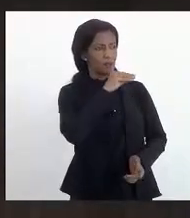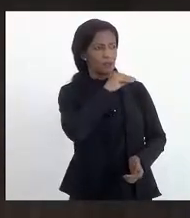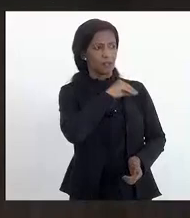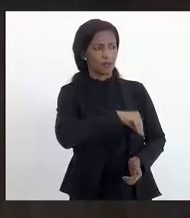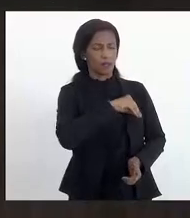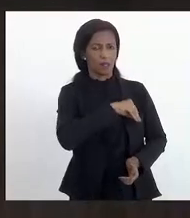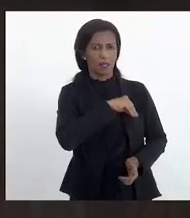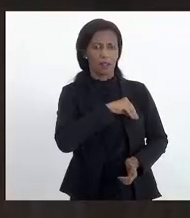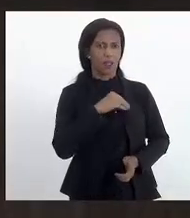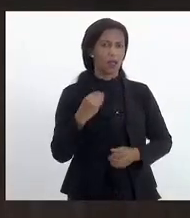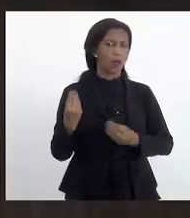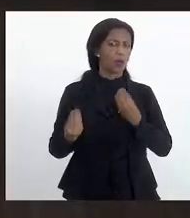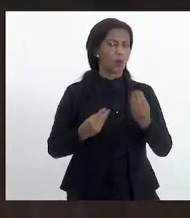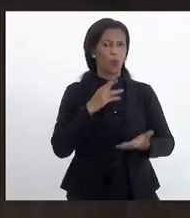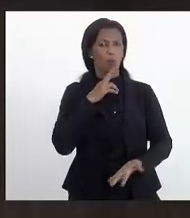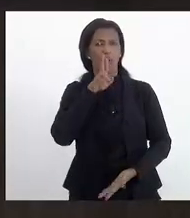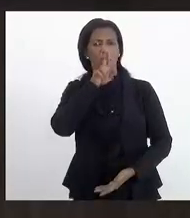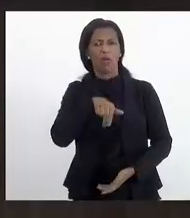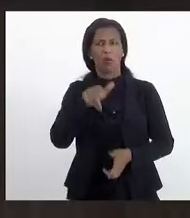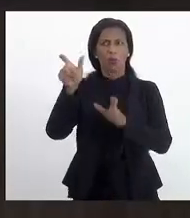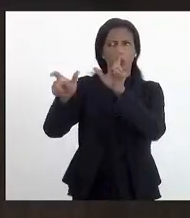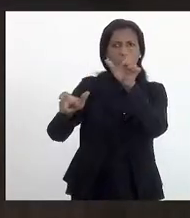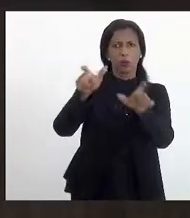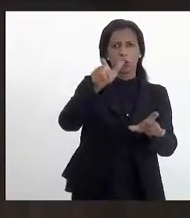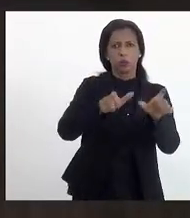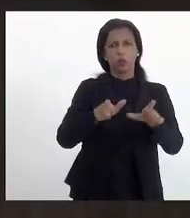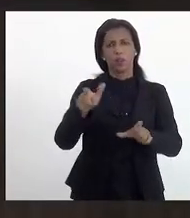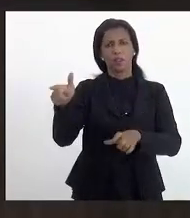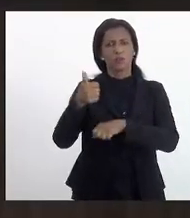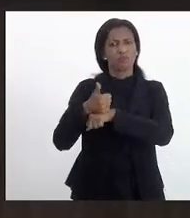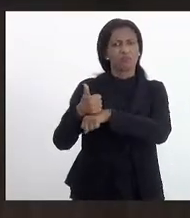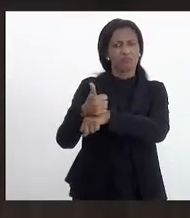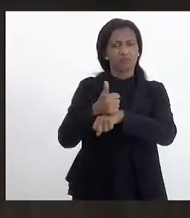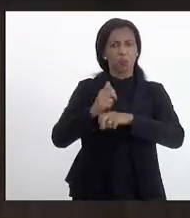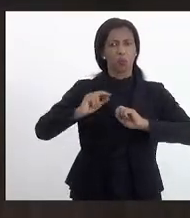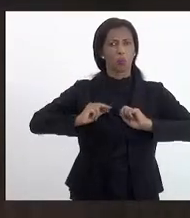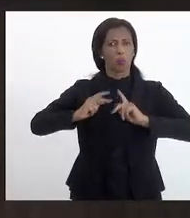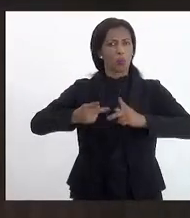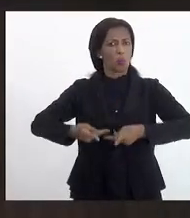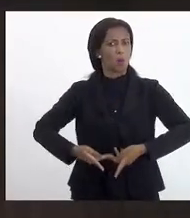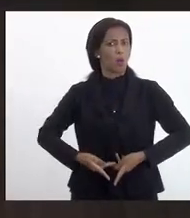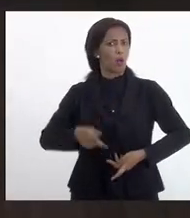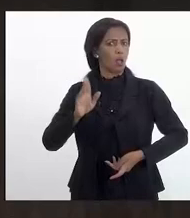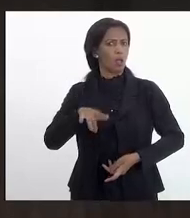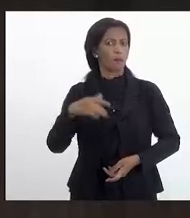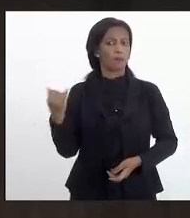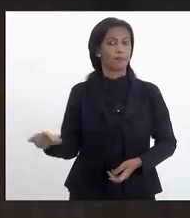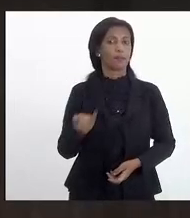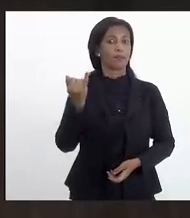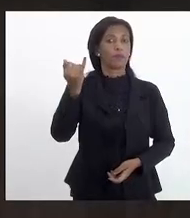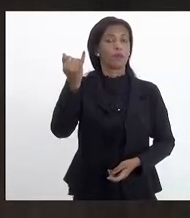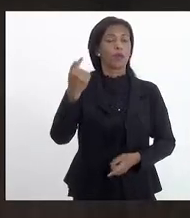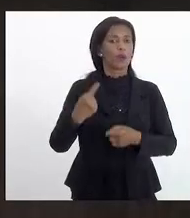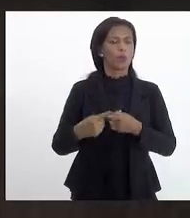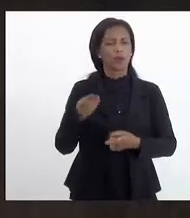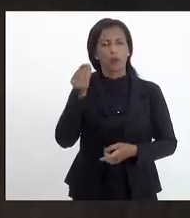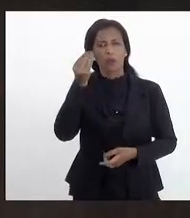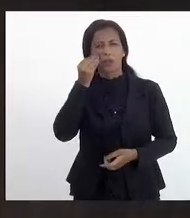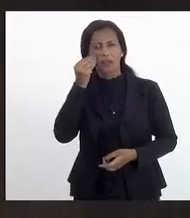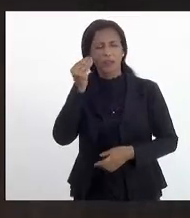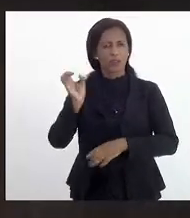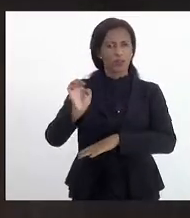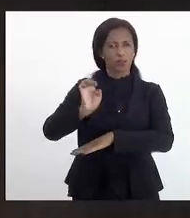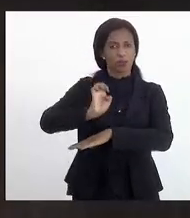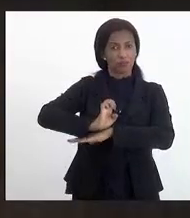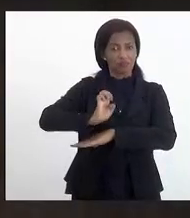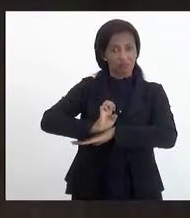possibilidade de reconhecer esse servidor e essa servidora na sua dignidade humana, é fundamental, porque o que assistimos no Estado do Rio de